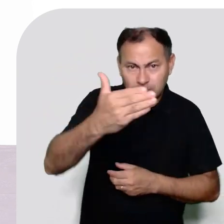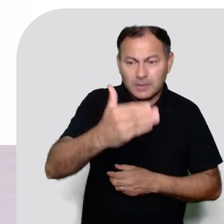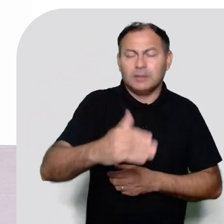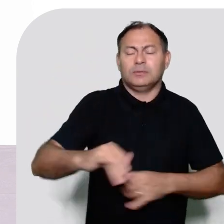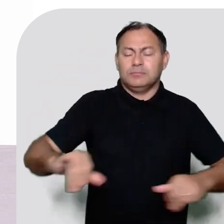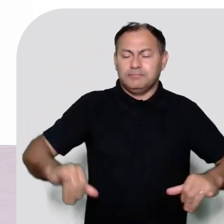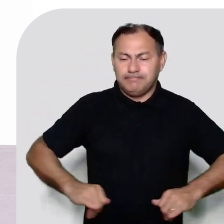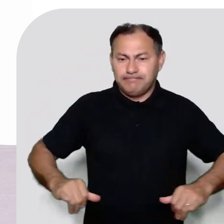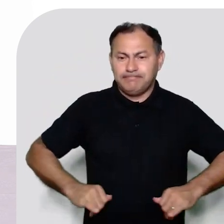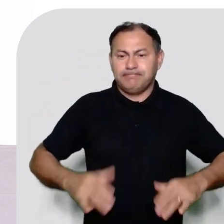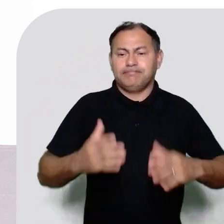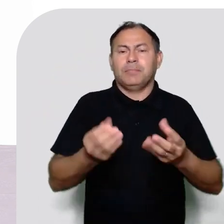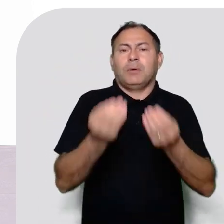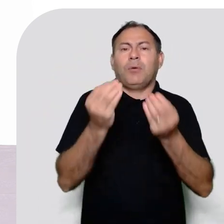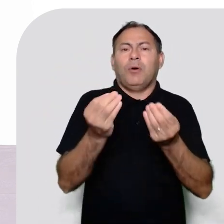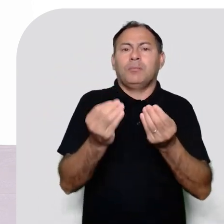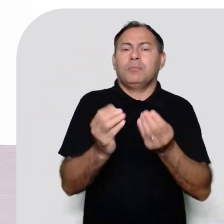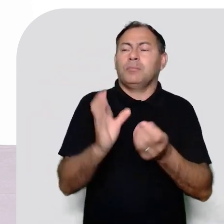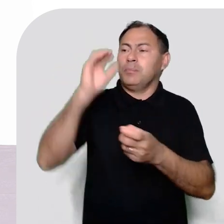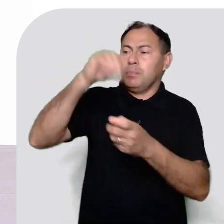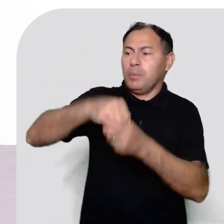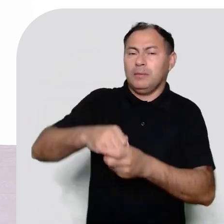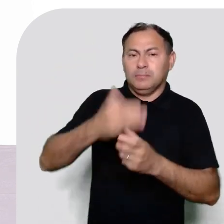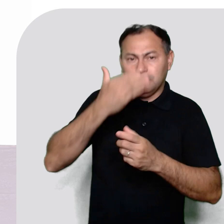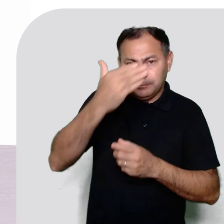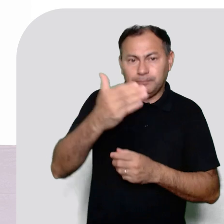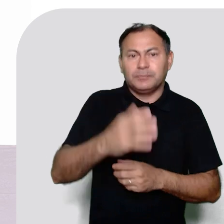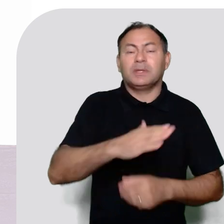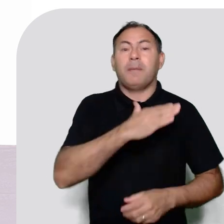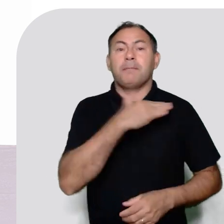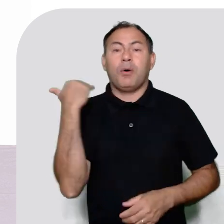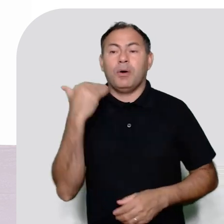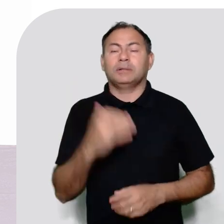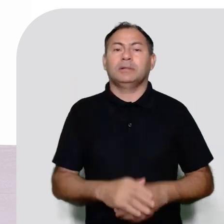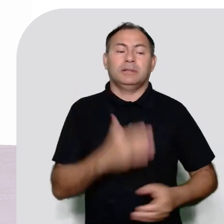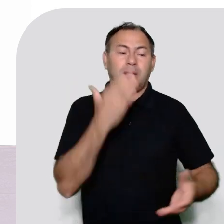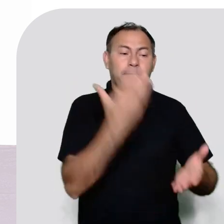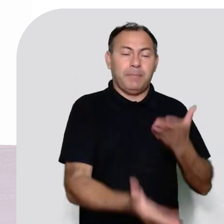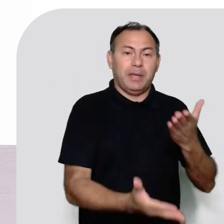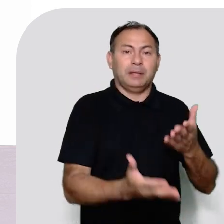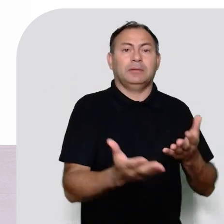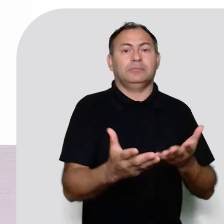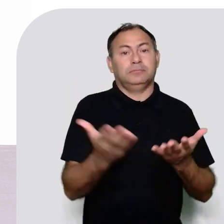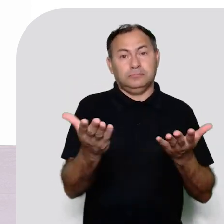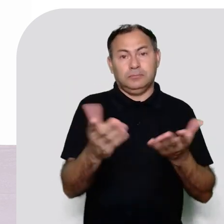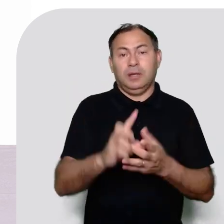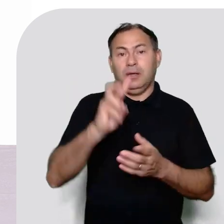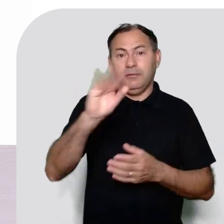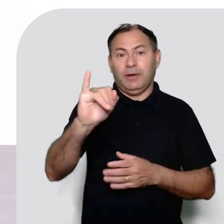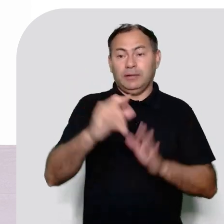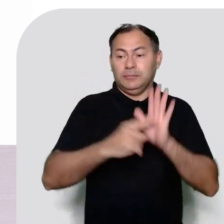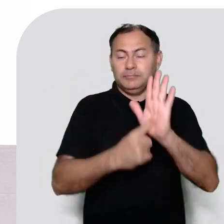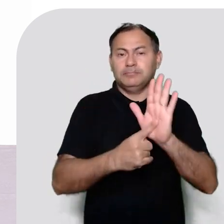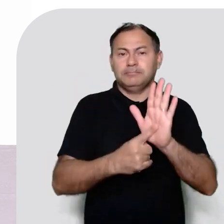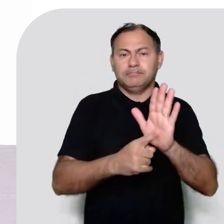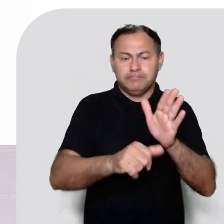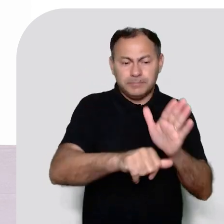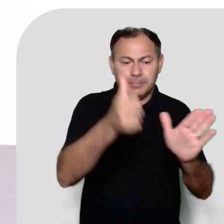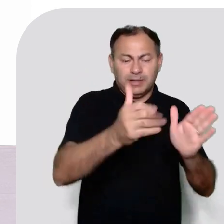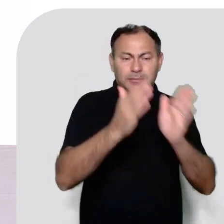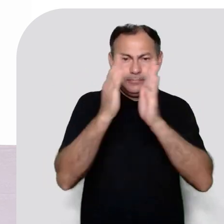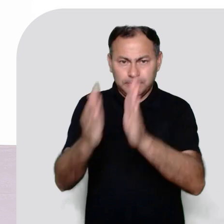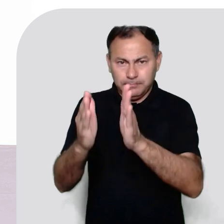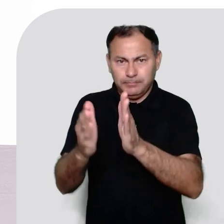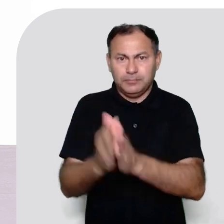das dores, como que se colocam diante da morte, da perda. É isso que vai trazer essa primeira